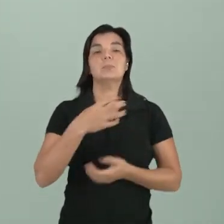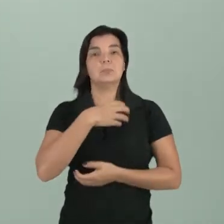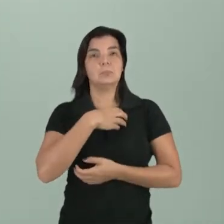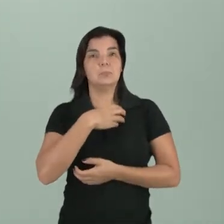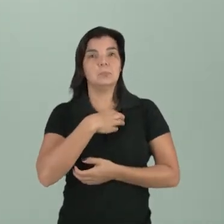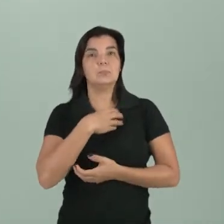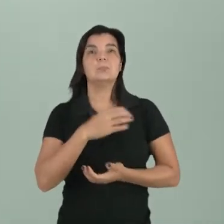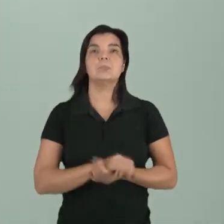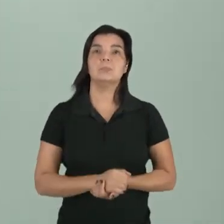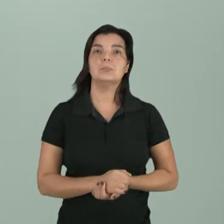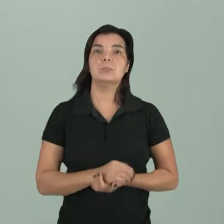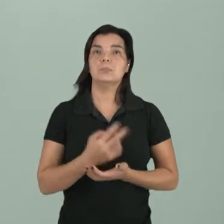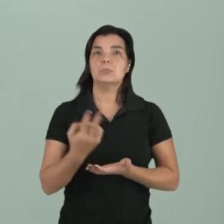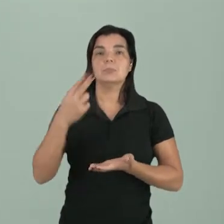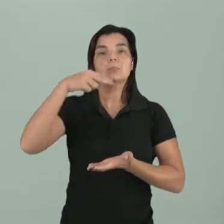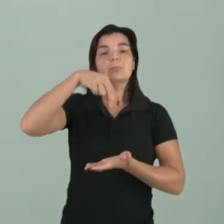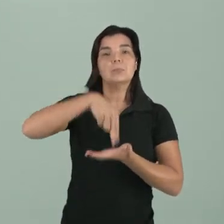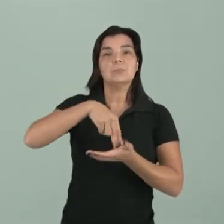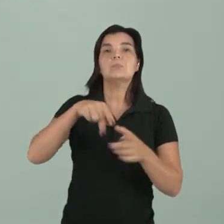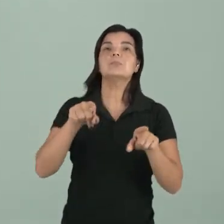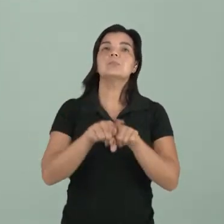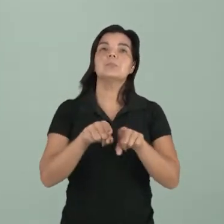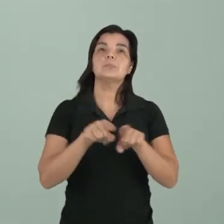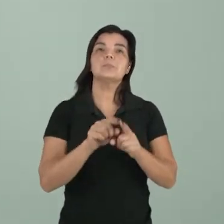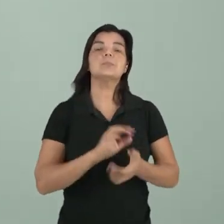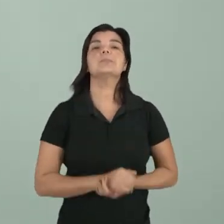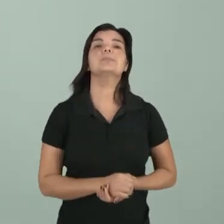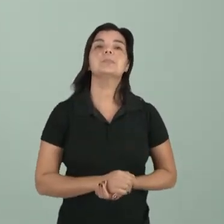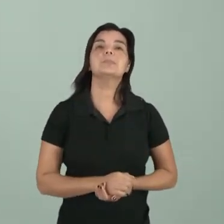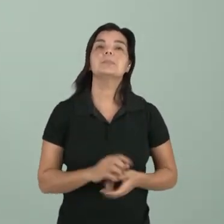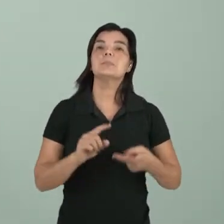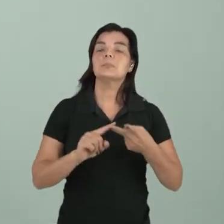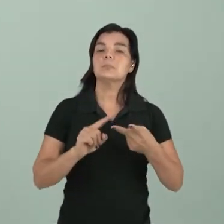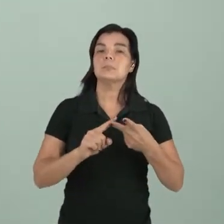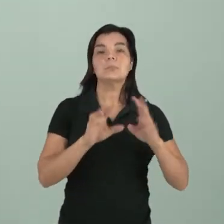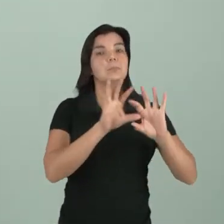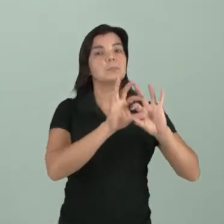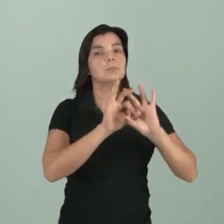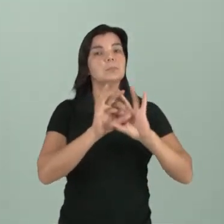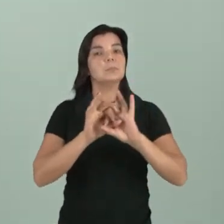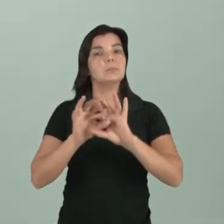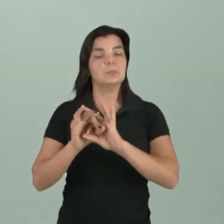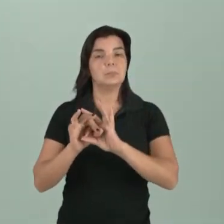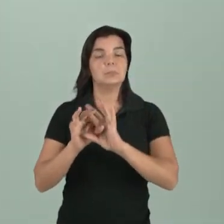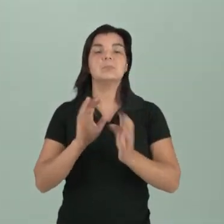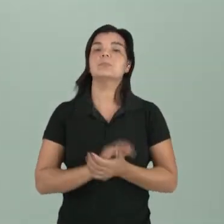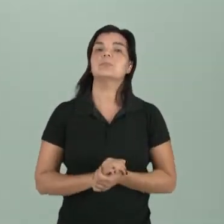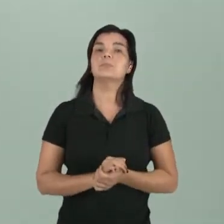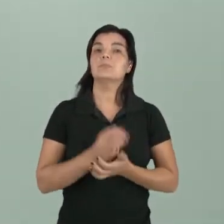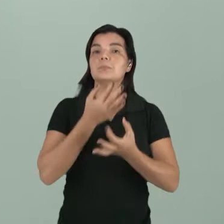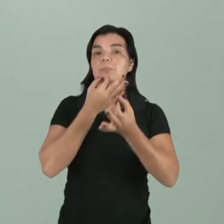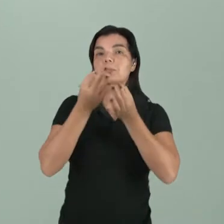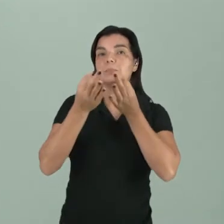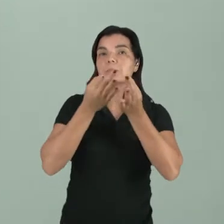as ações e os personagens. Próximo, a coerência